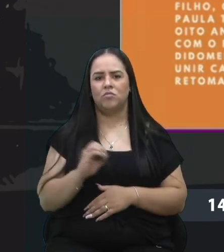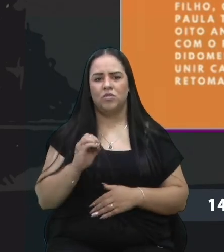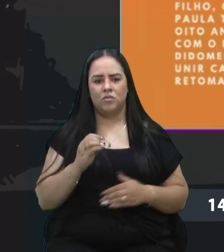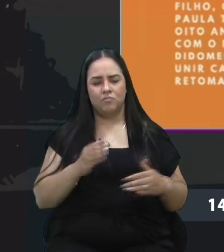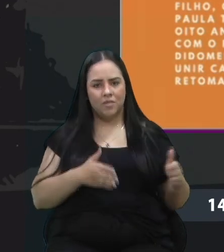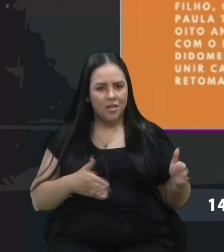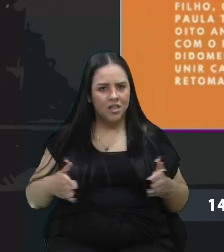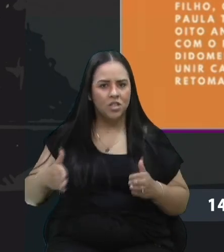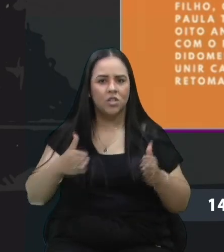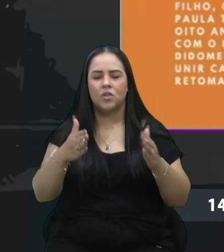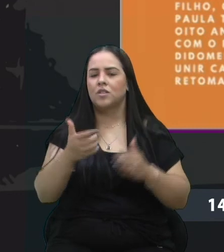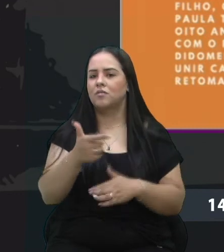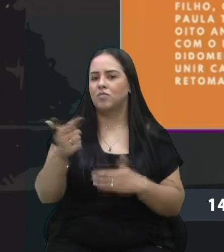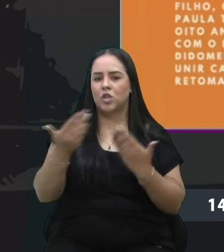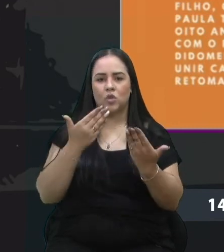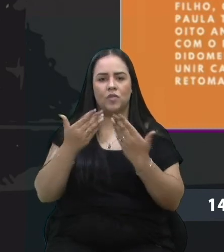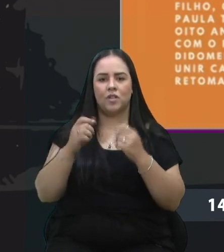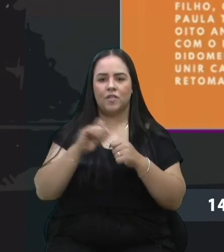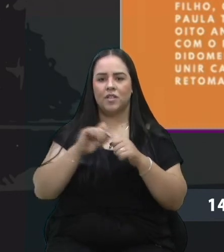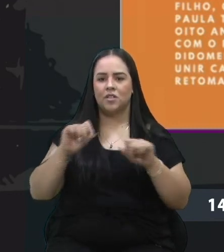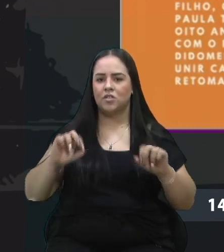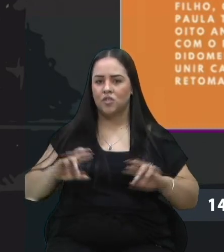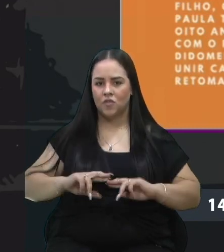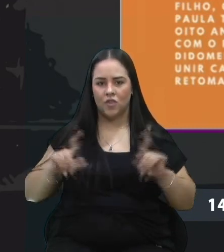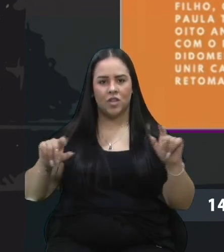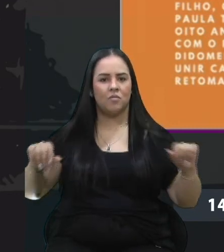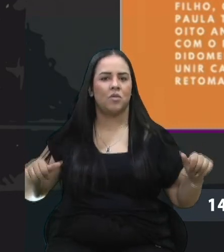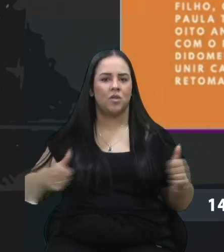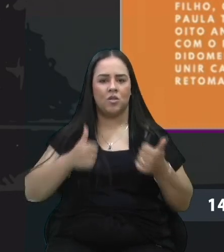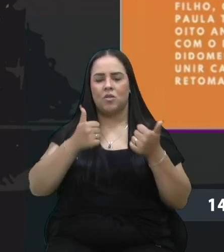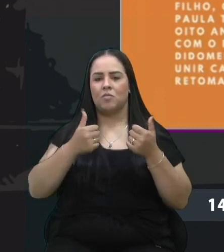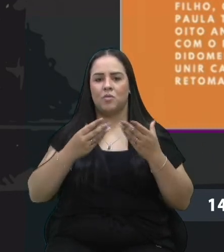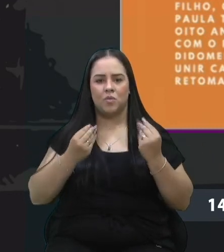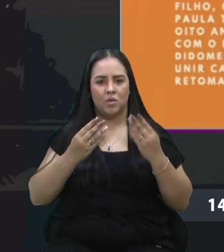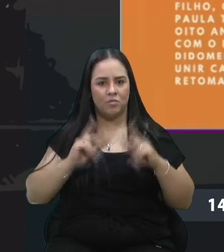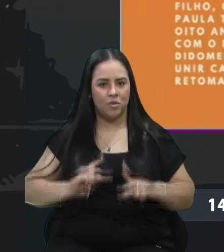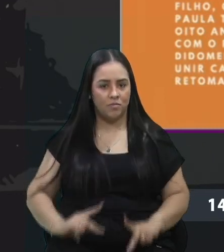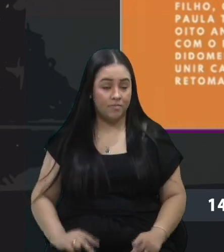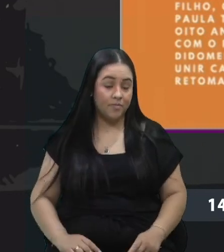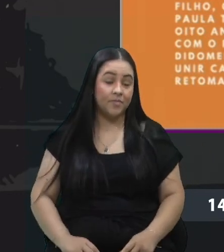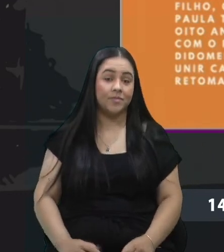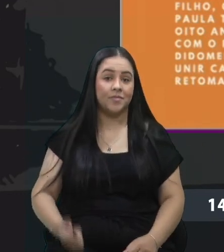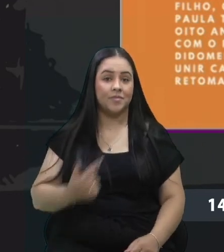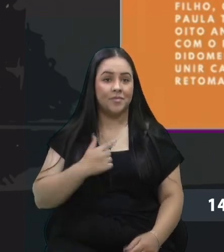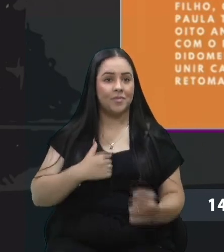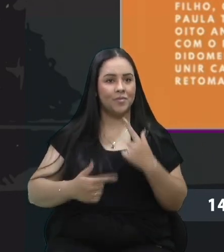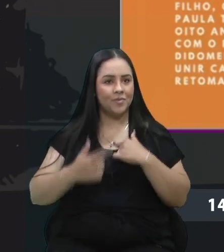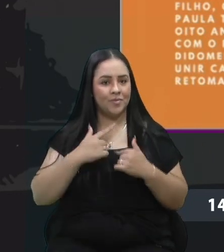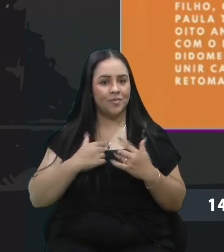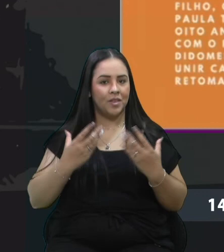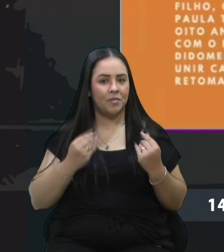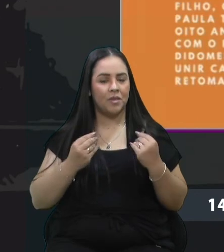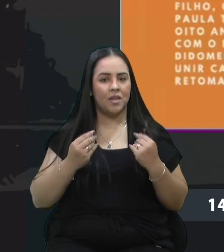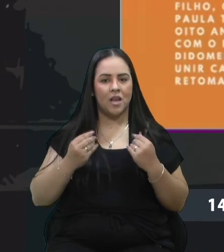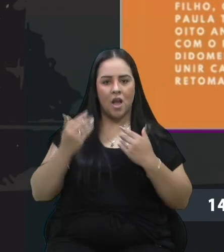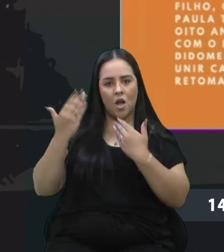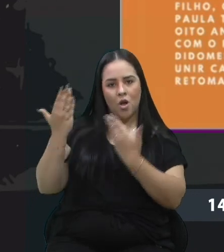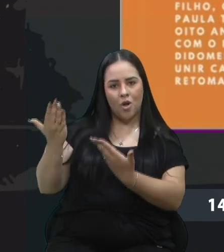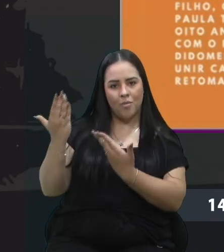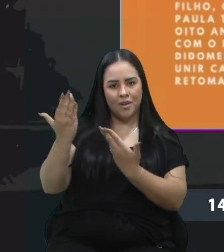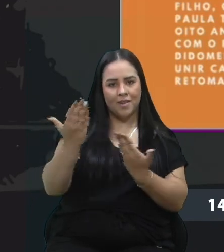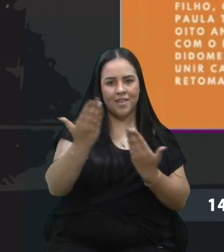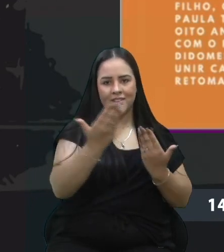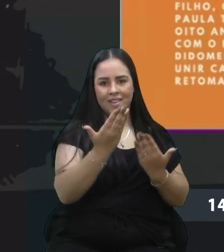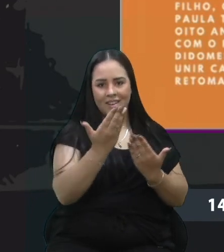está fazendo a diferença na vida de muitas pessoas. E eu gostaria aqui de deixar a minha homenagem a cada uma das